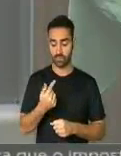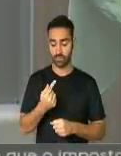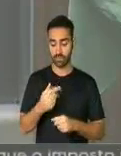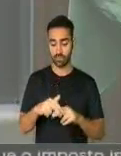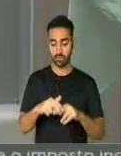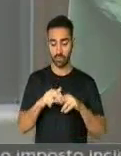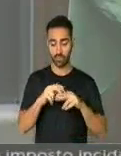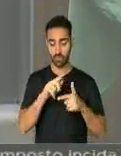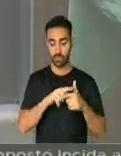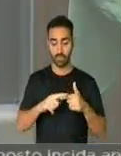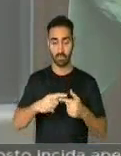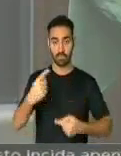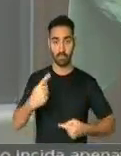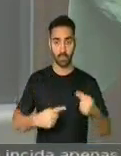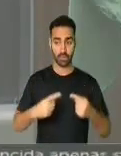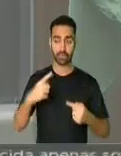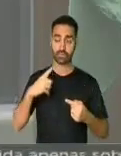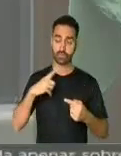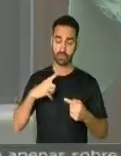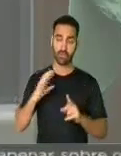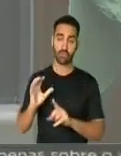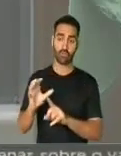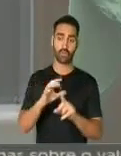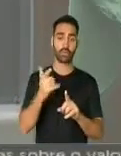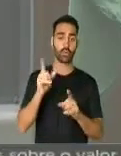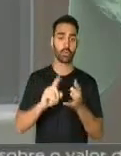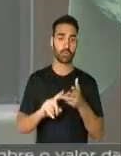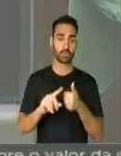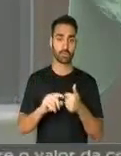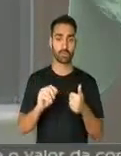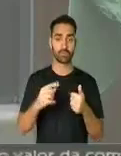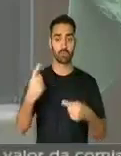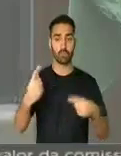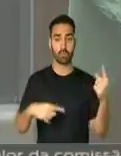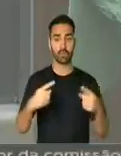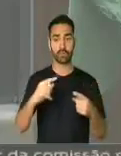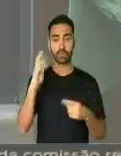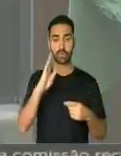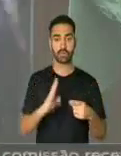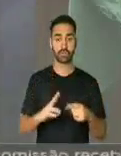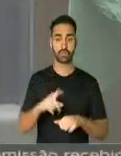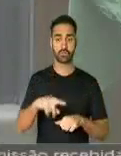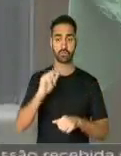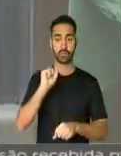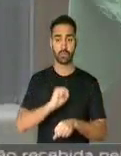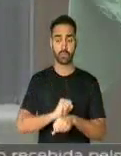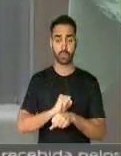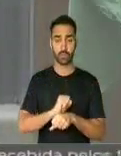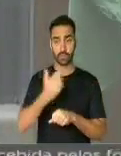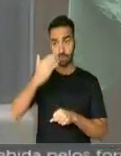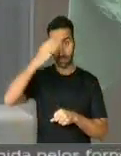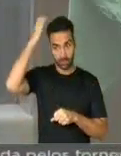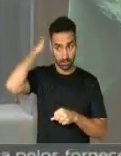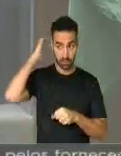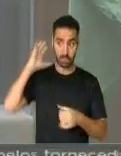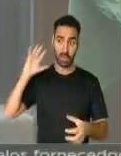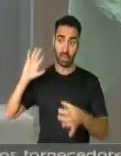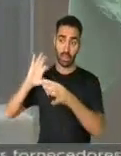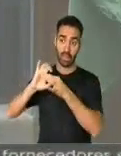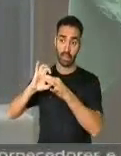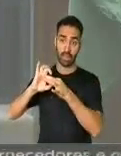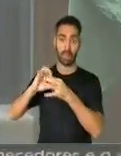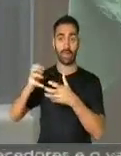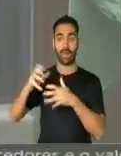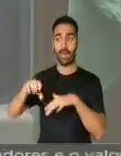politicamente e a política toca as outras questões politicamente o país tá parado Presidente temer se apega à